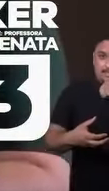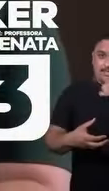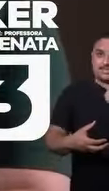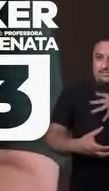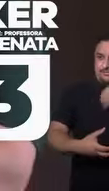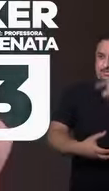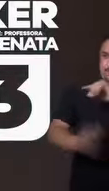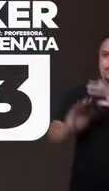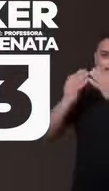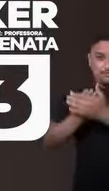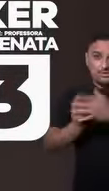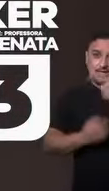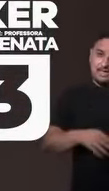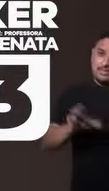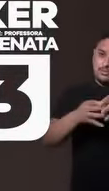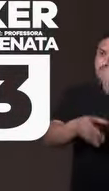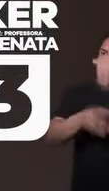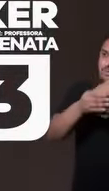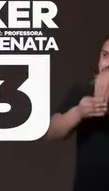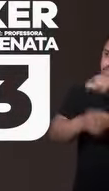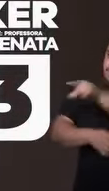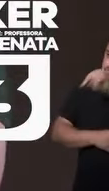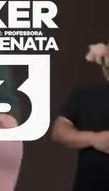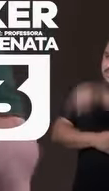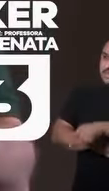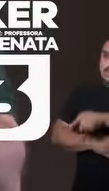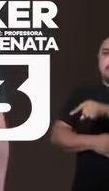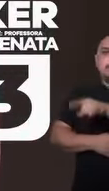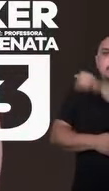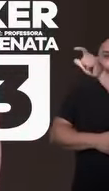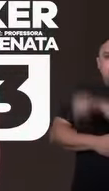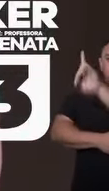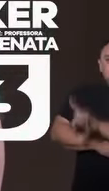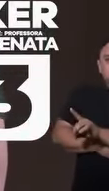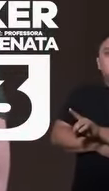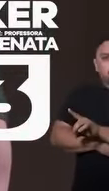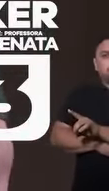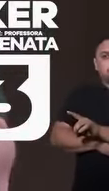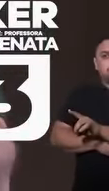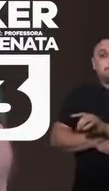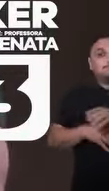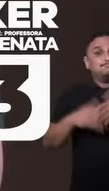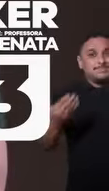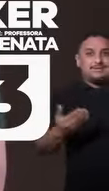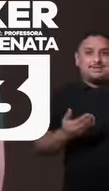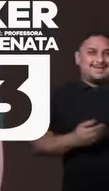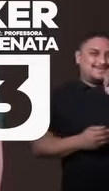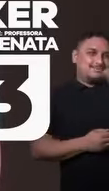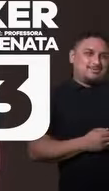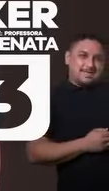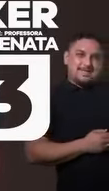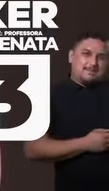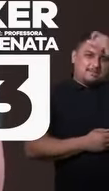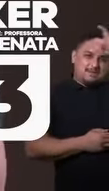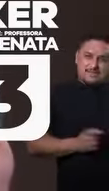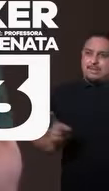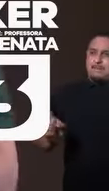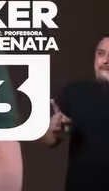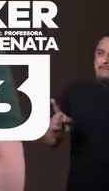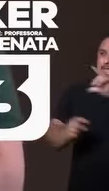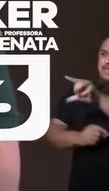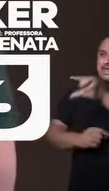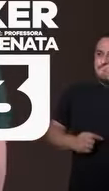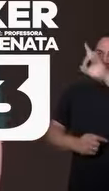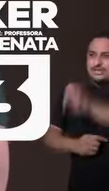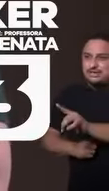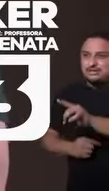com bases em metas, em projetos, e com isso tirando toda essa pressão política que atrapalha